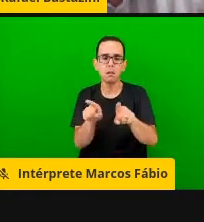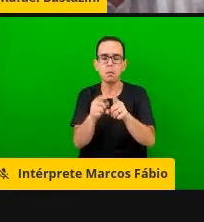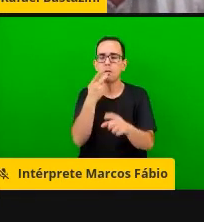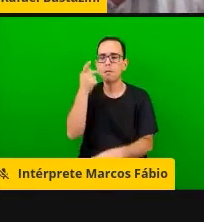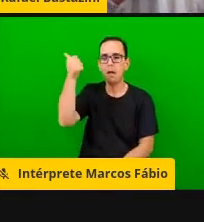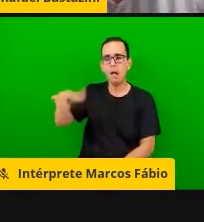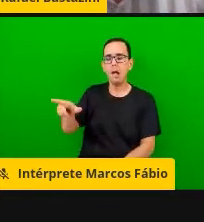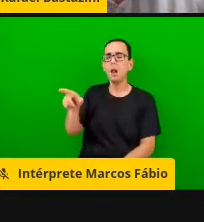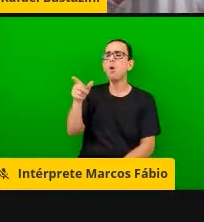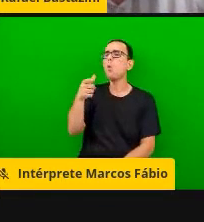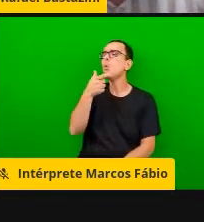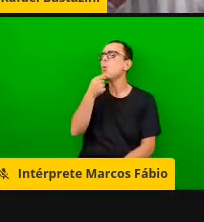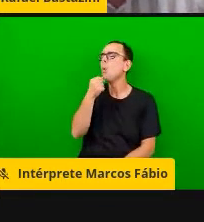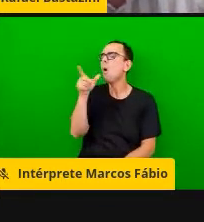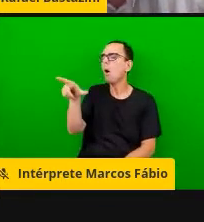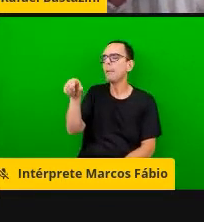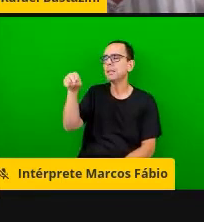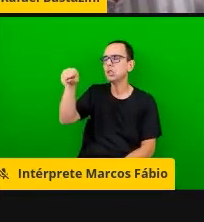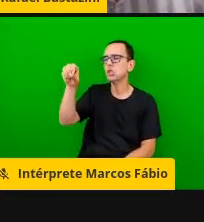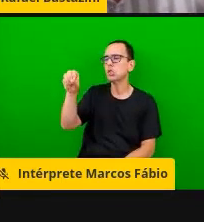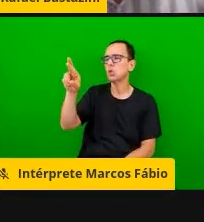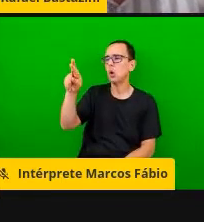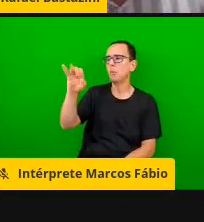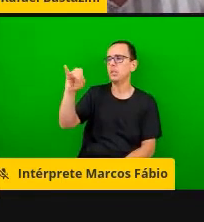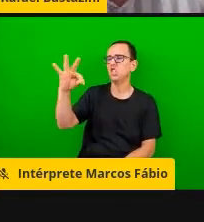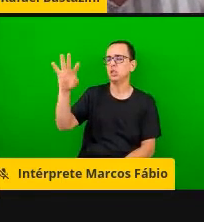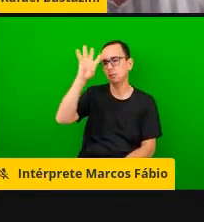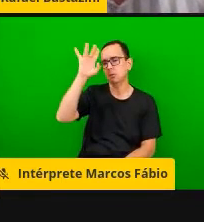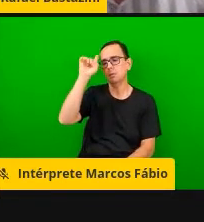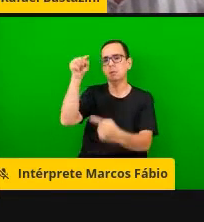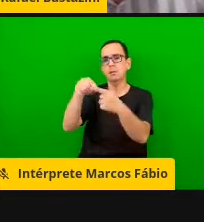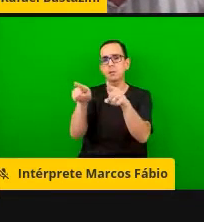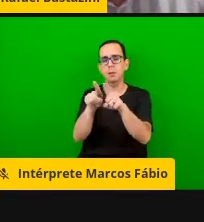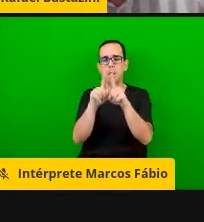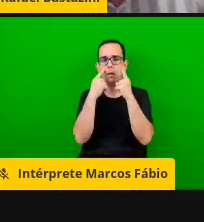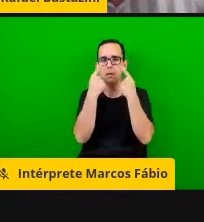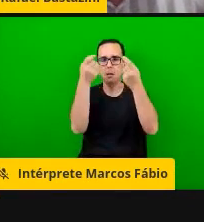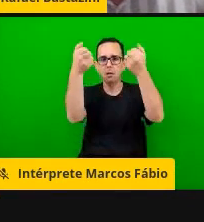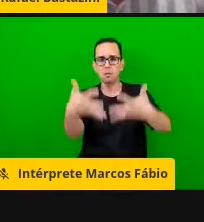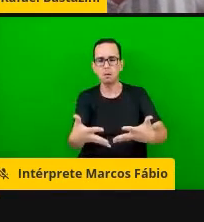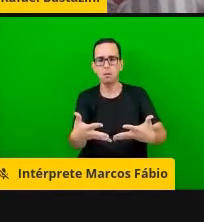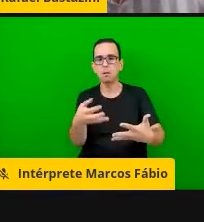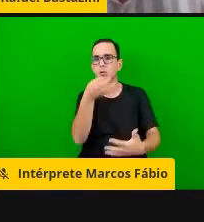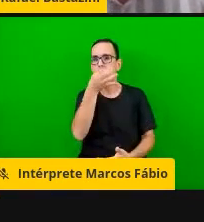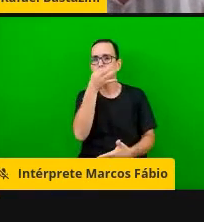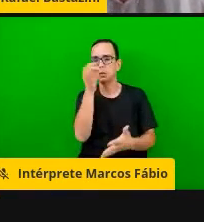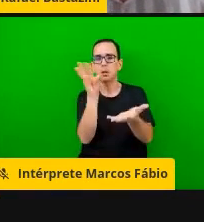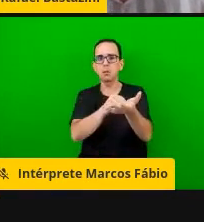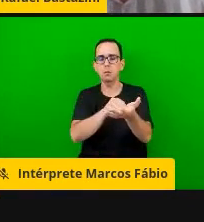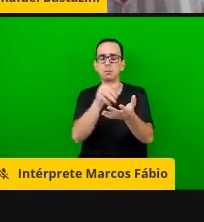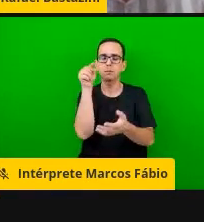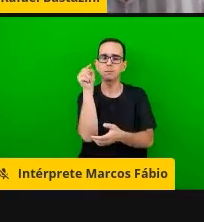sociólogo e interpretador das relações internacionais. E aí eu gostaria de finalizar com uma citação direta da Berta Becker, que talvez